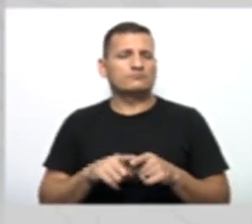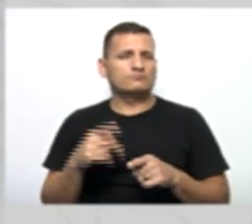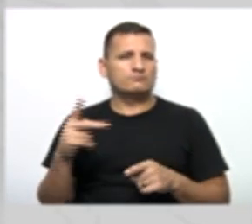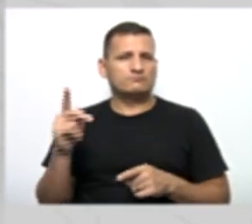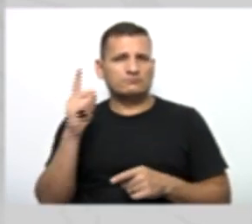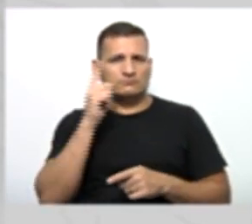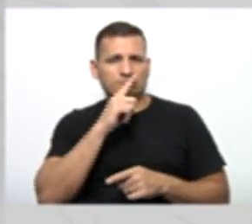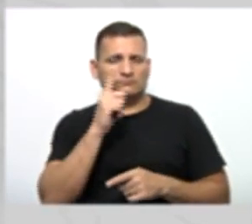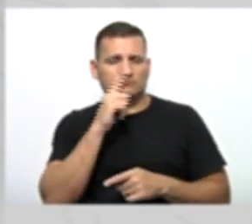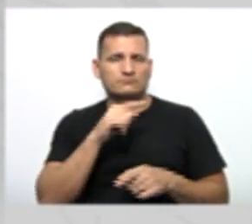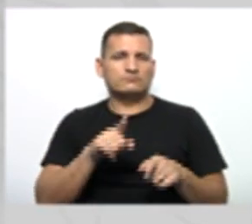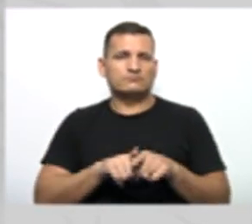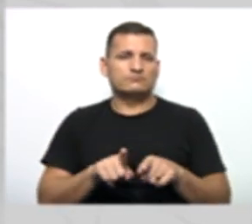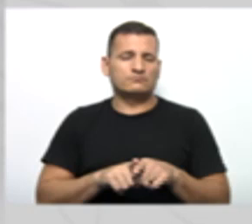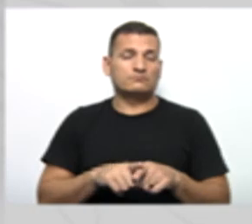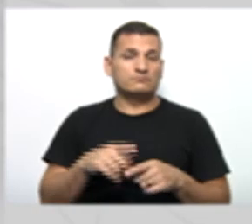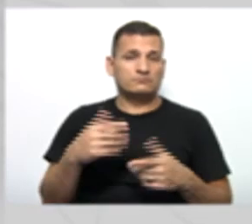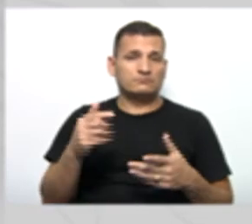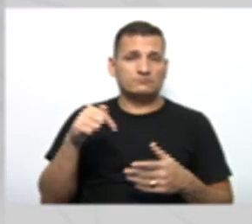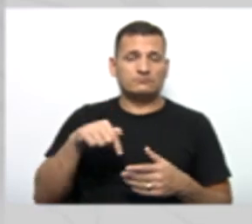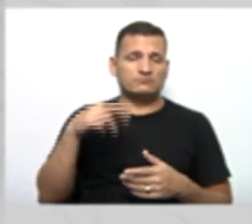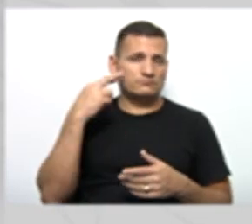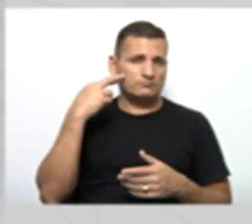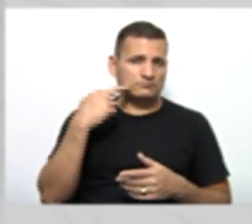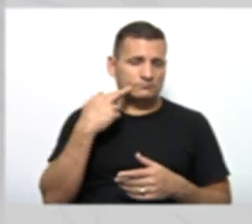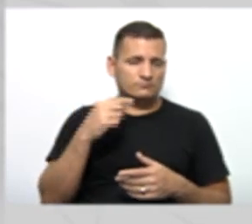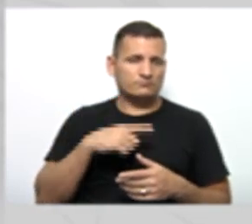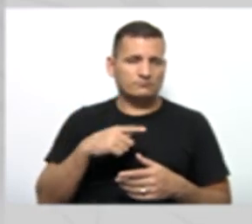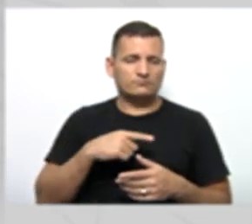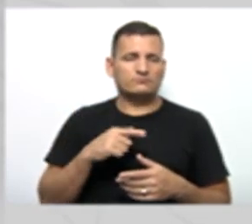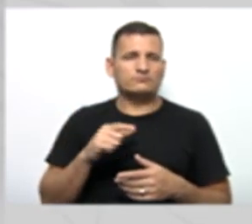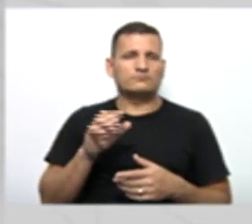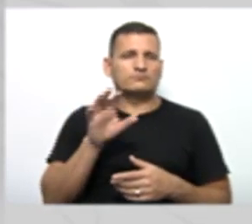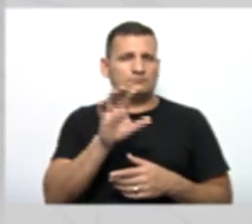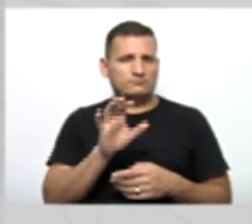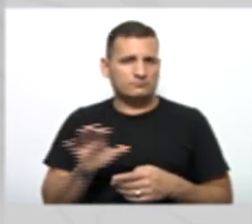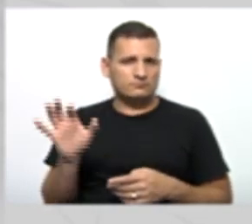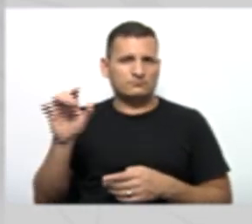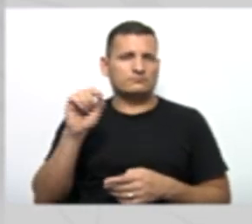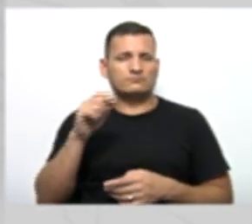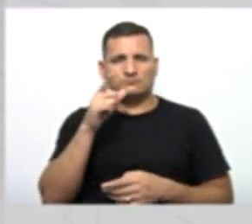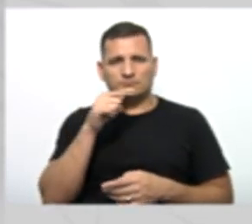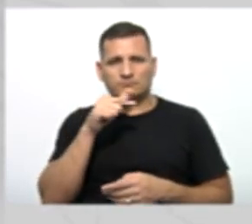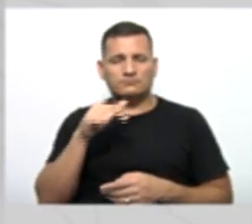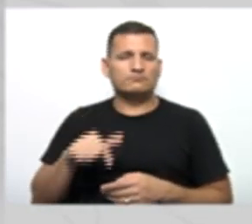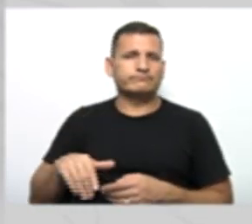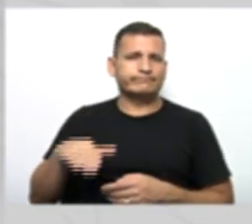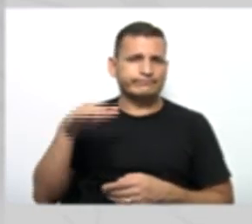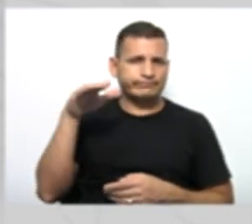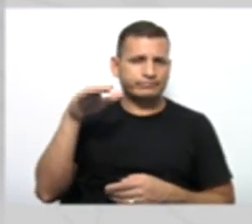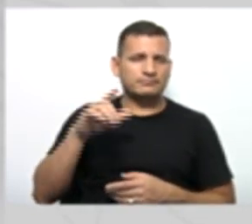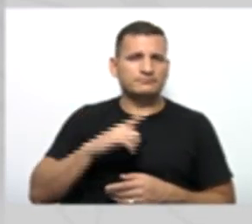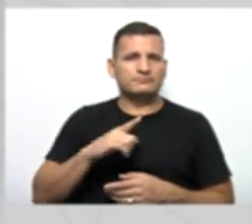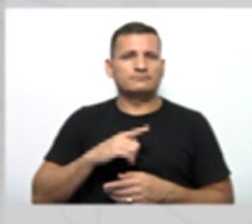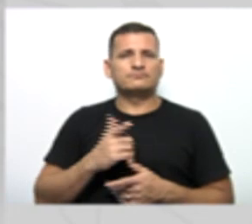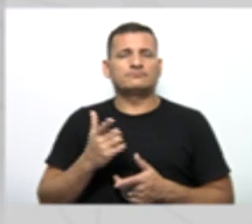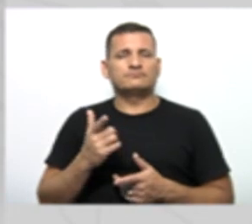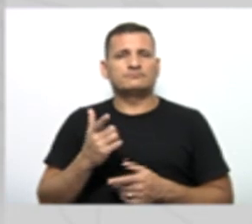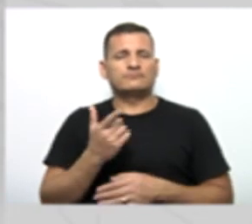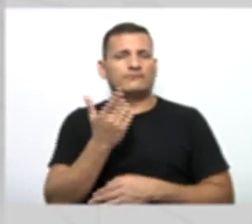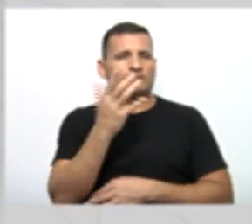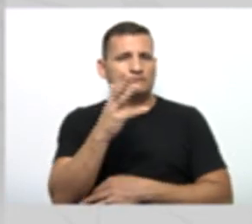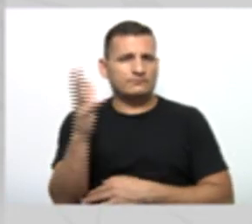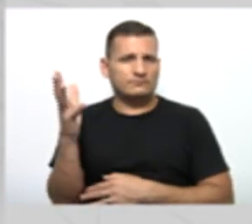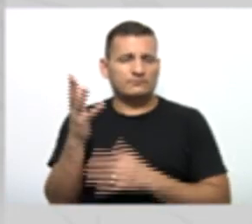também. Então, aqui em Rondônia, nós temos áreas que são formadas por áreas alagadas, por pântanos, temos áreas de